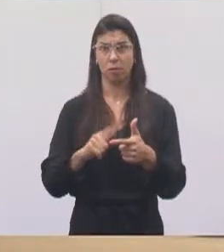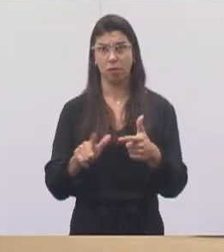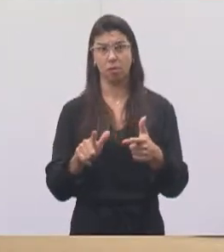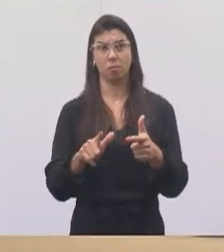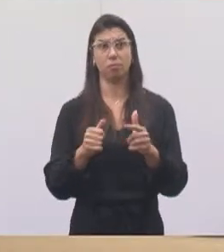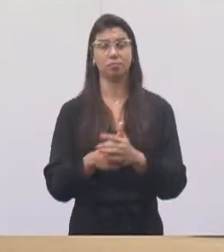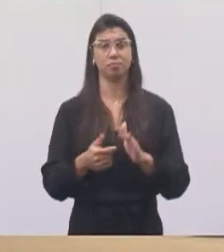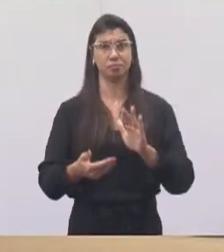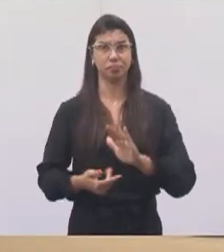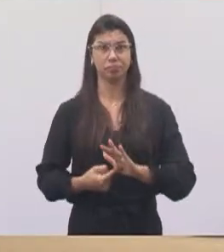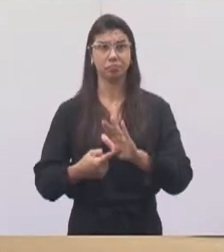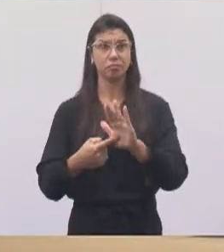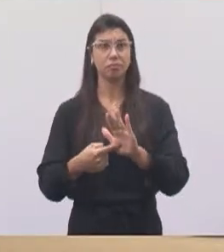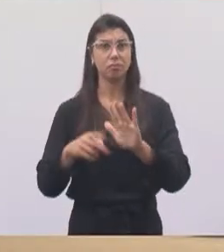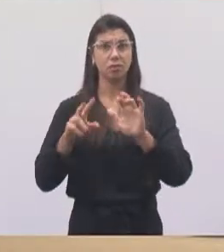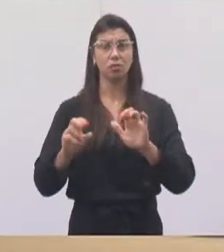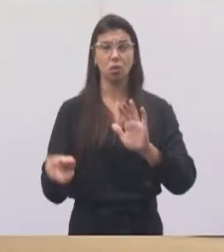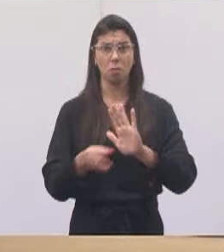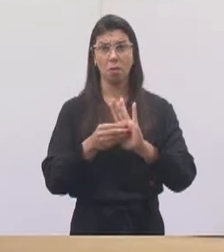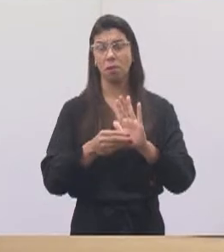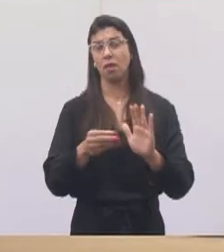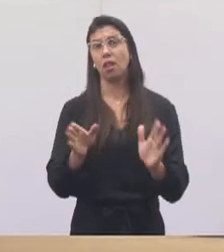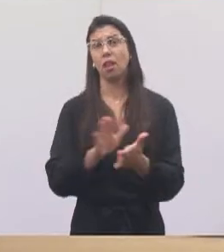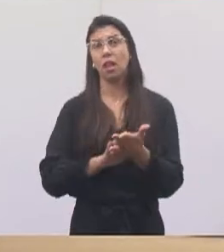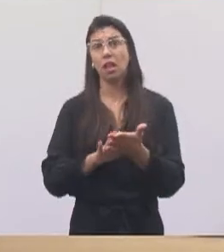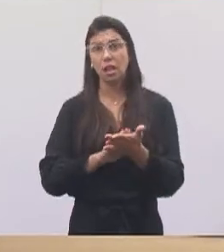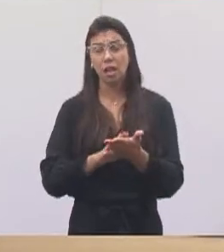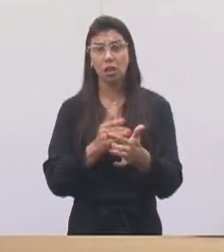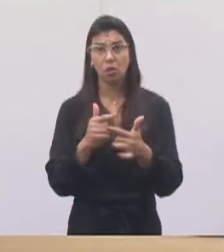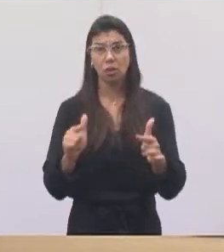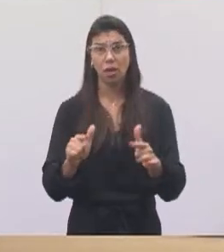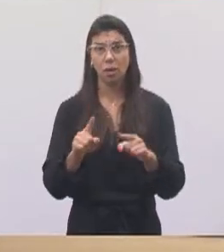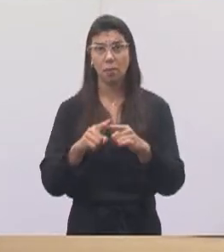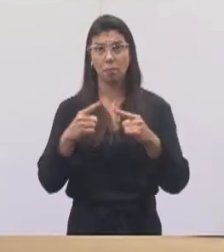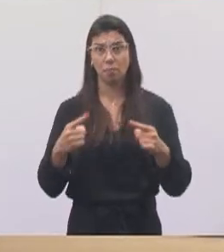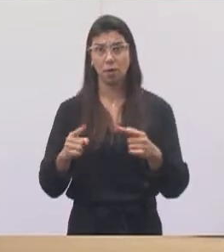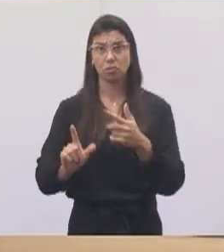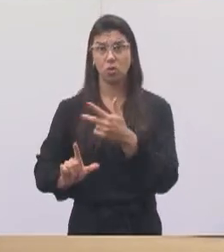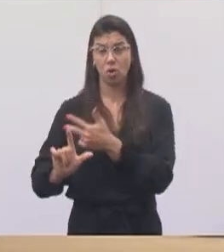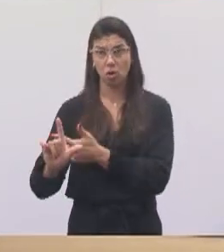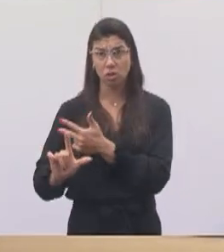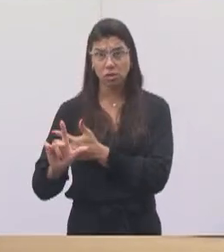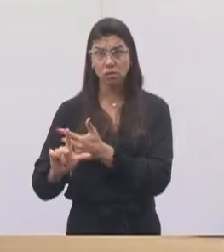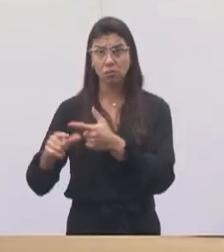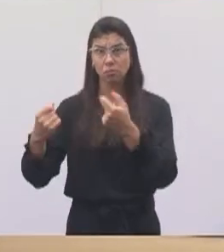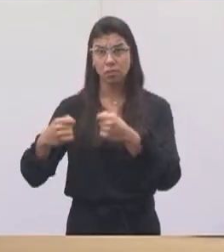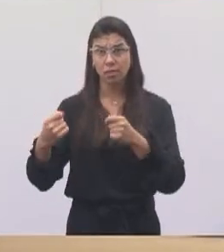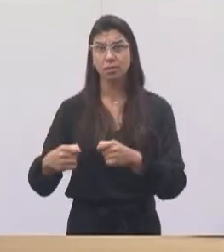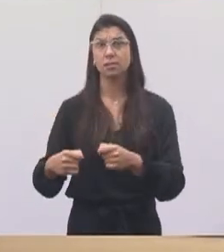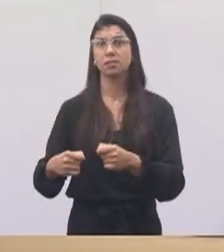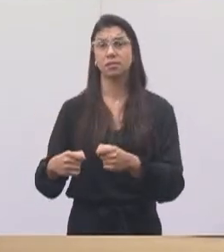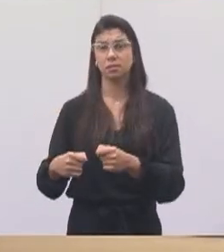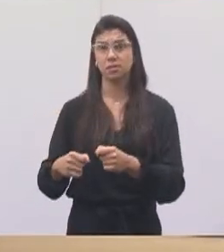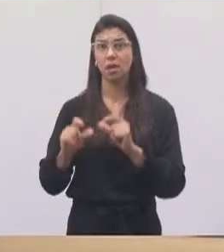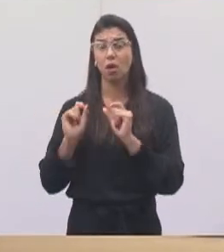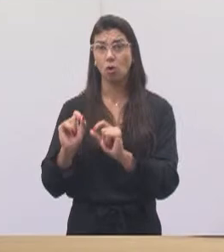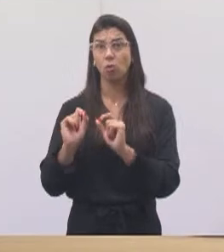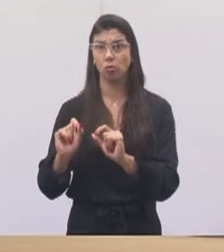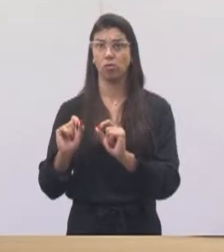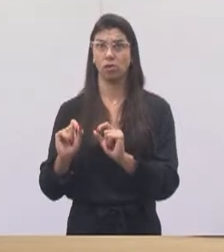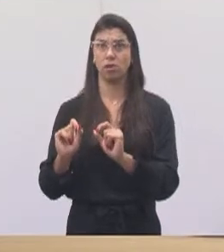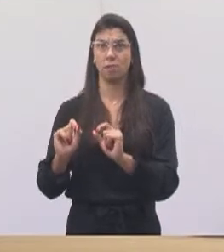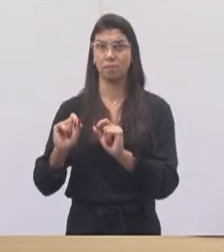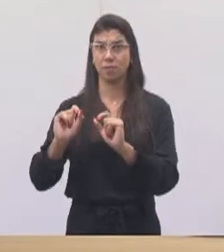né? O que eu estou chamando a atenção aqui é para que o Poder Legislativo faça o seu papel central, não